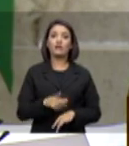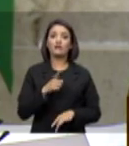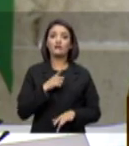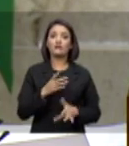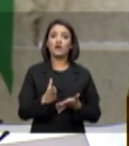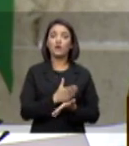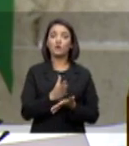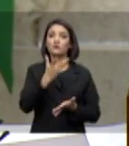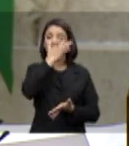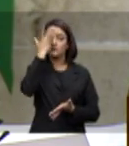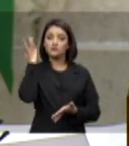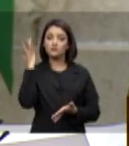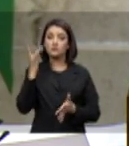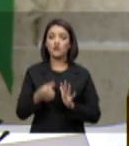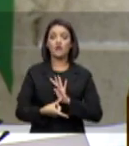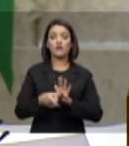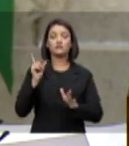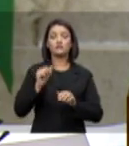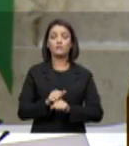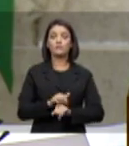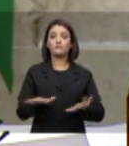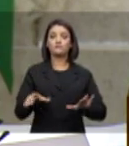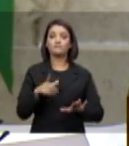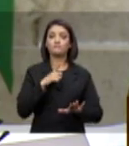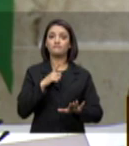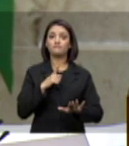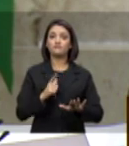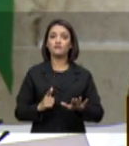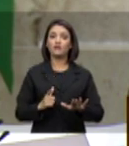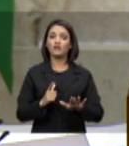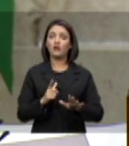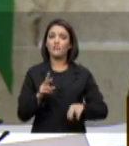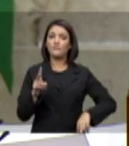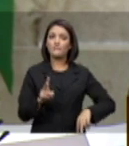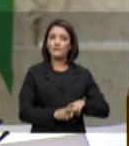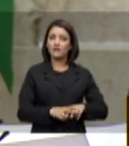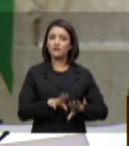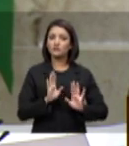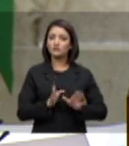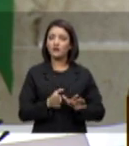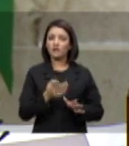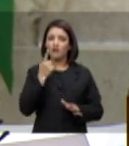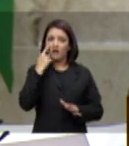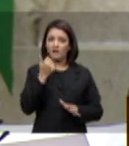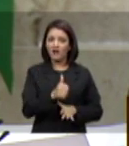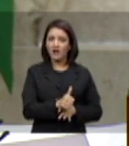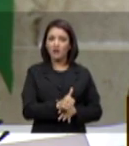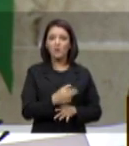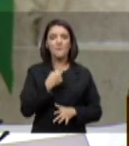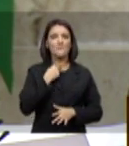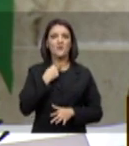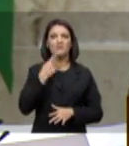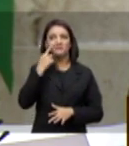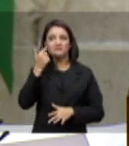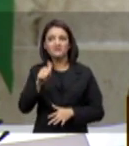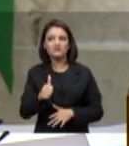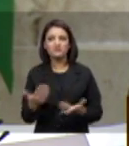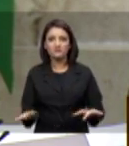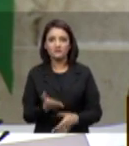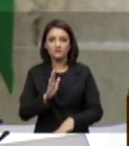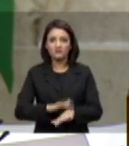não necessariamente devem ser revistas durante uma epidemia